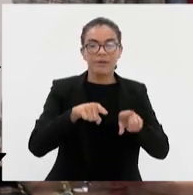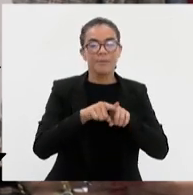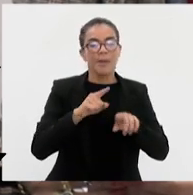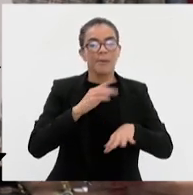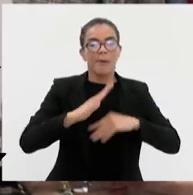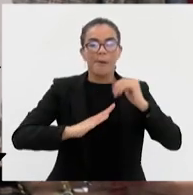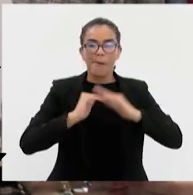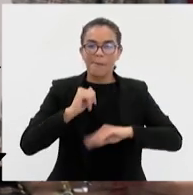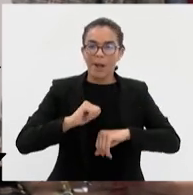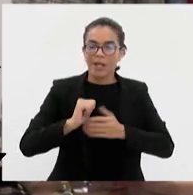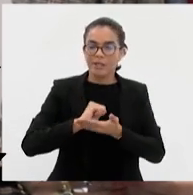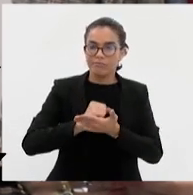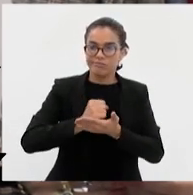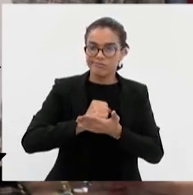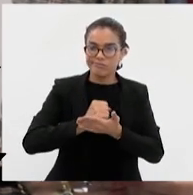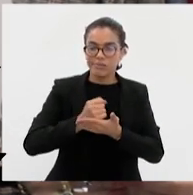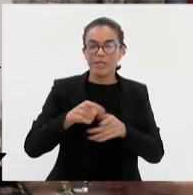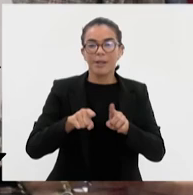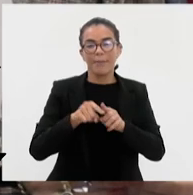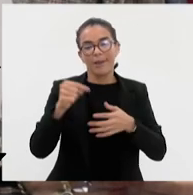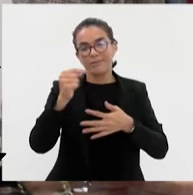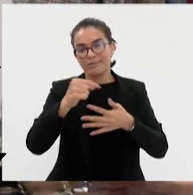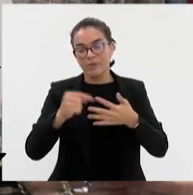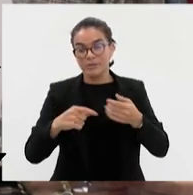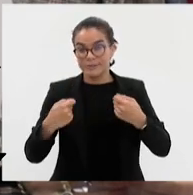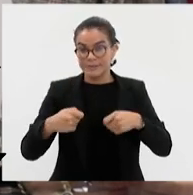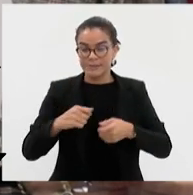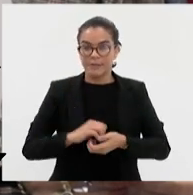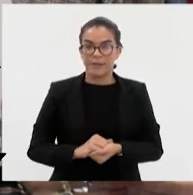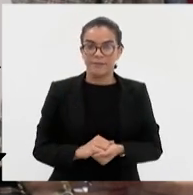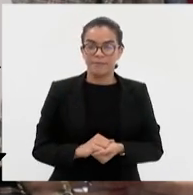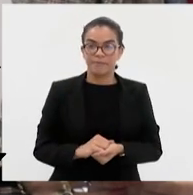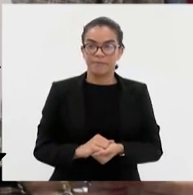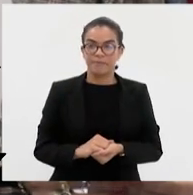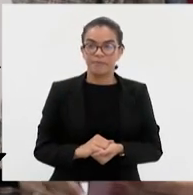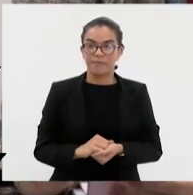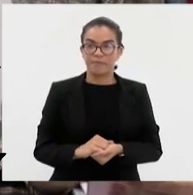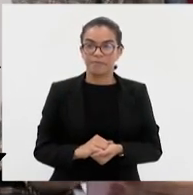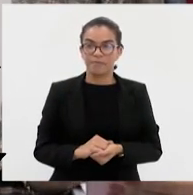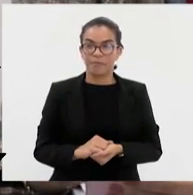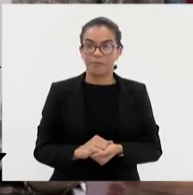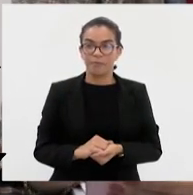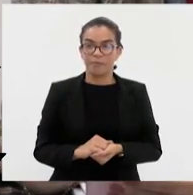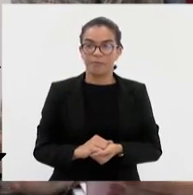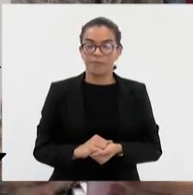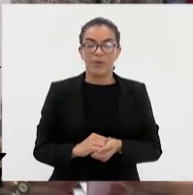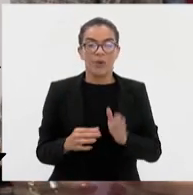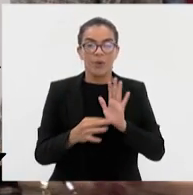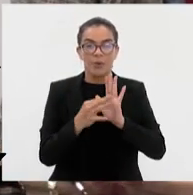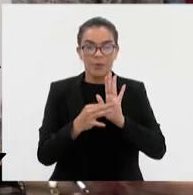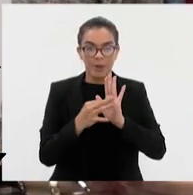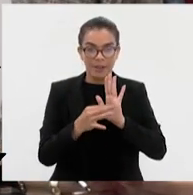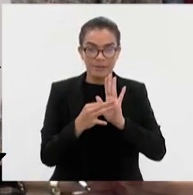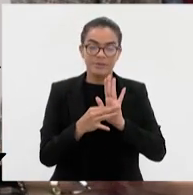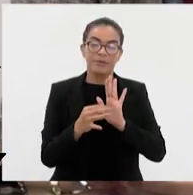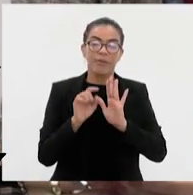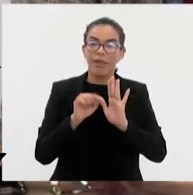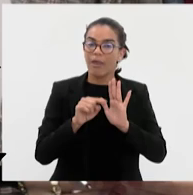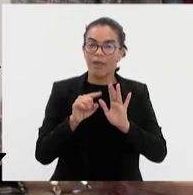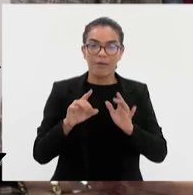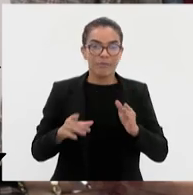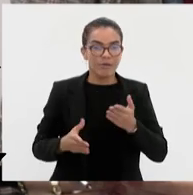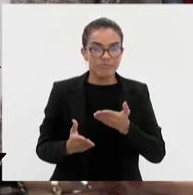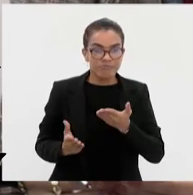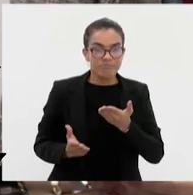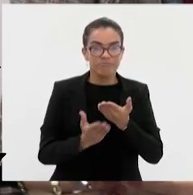prática esportiva eletrônica no Rio de Janeiro e dá outras providências. O parecer do deputado Rodrigo Amorim é pela